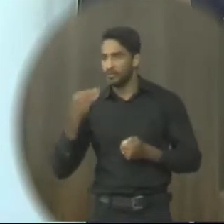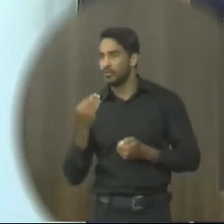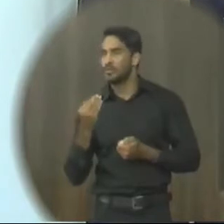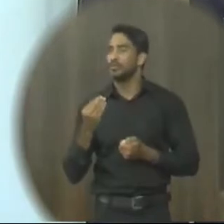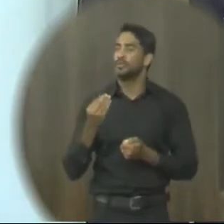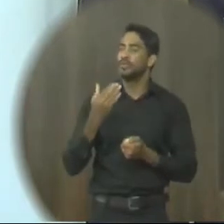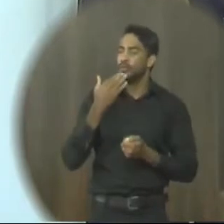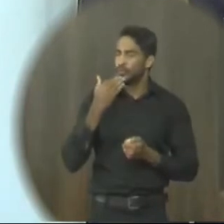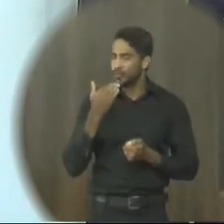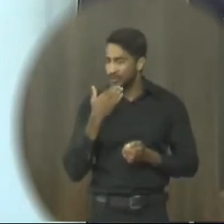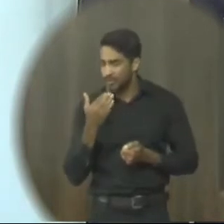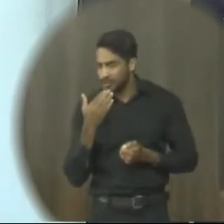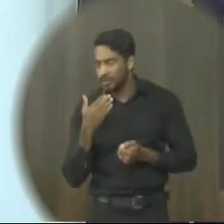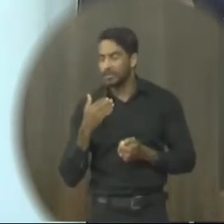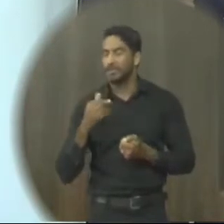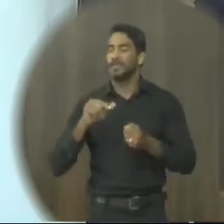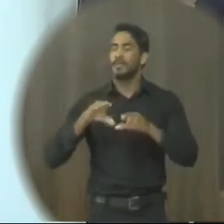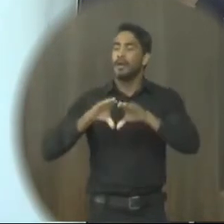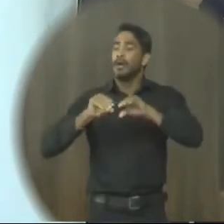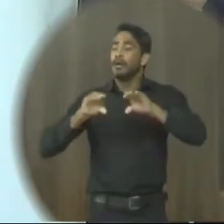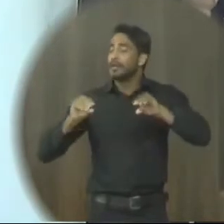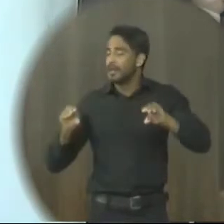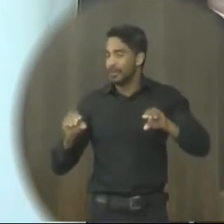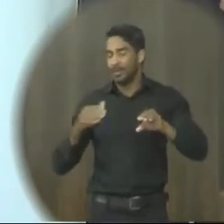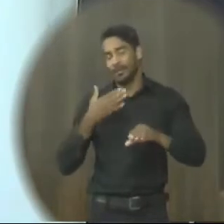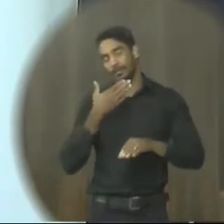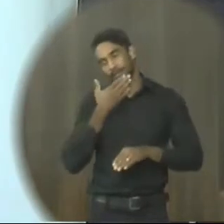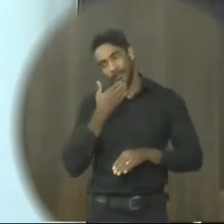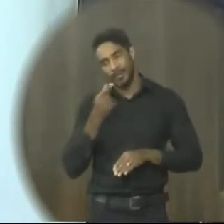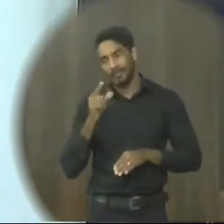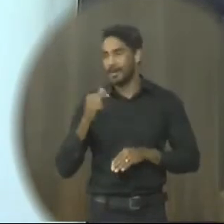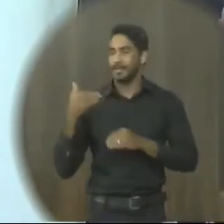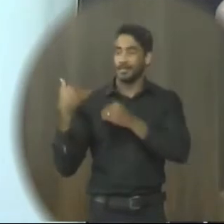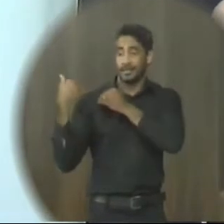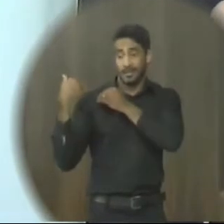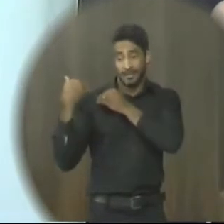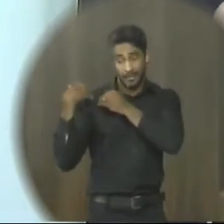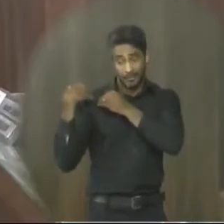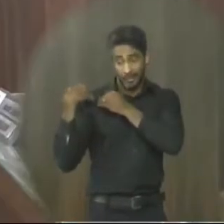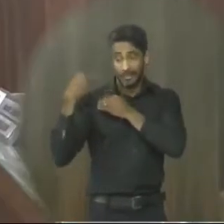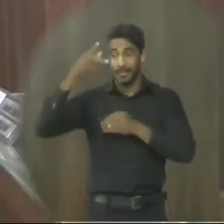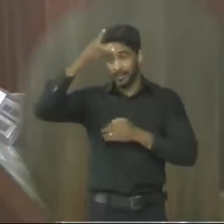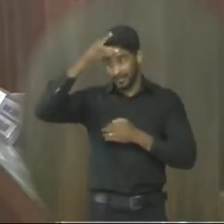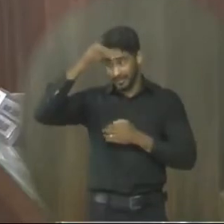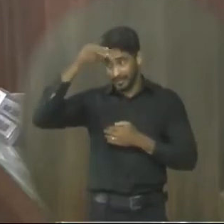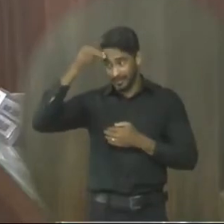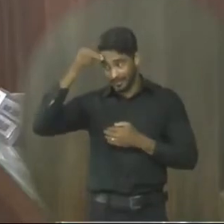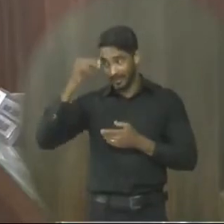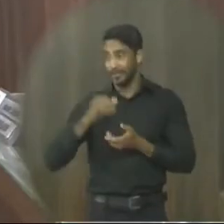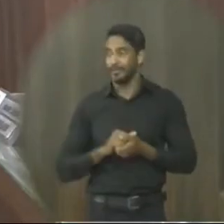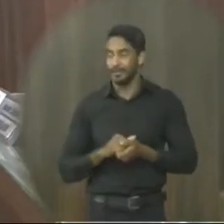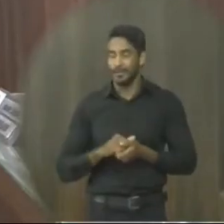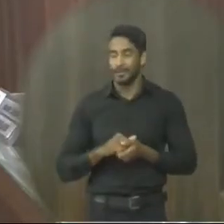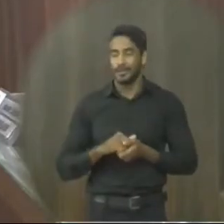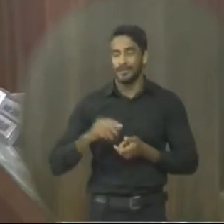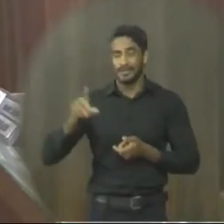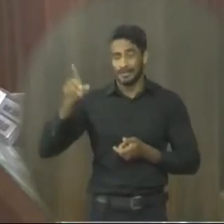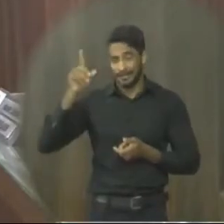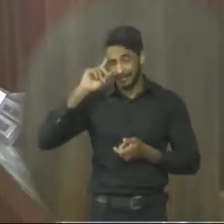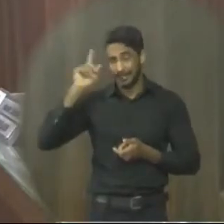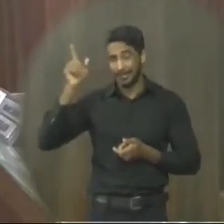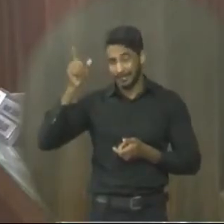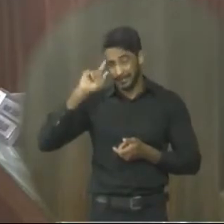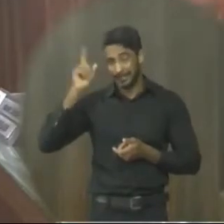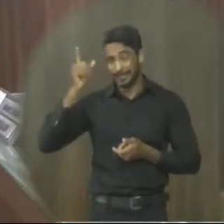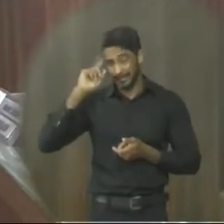está andando, aí fica mais tranquilo, que não é fácil ser um líder do prefeito, né? O tempo todo eu